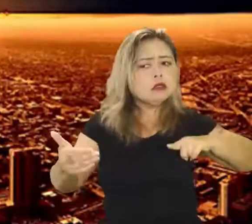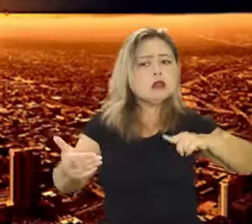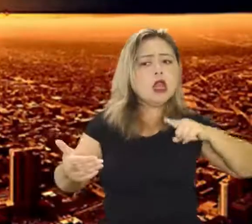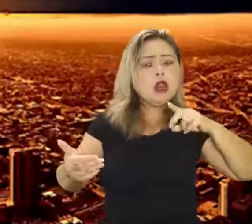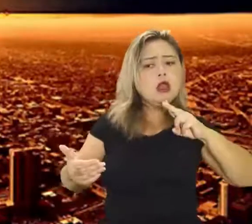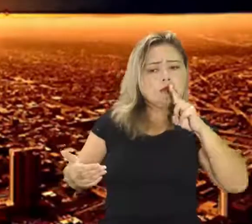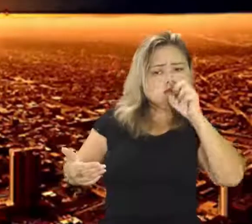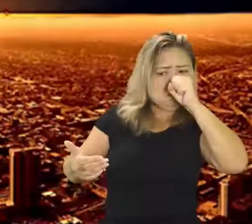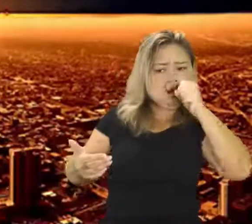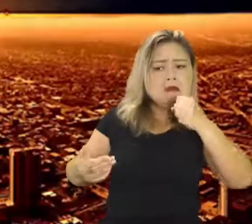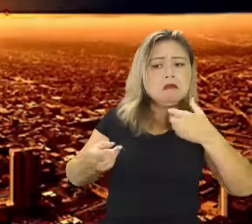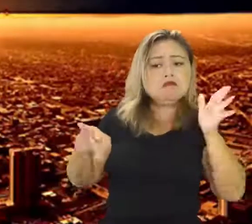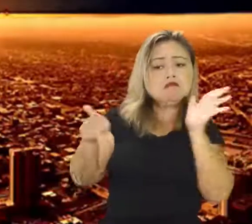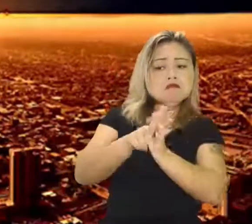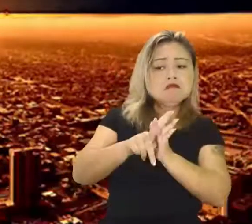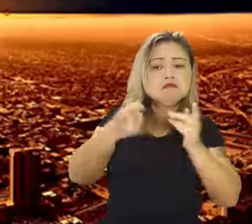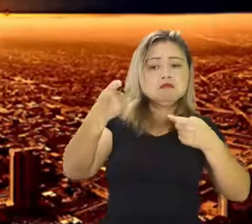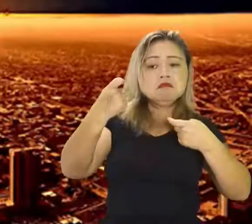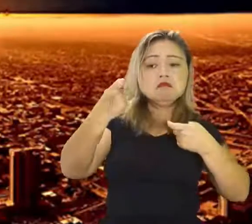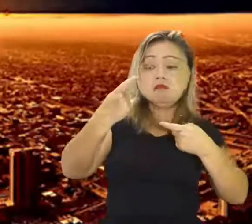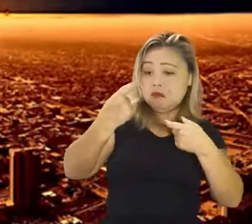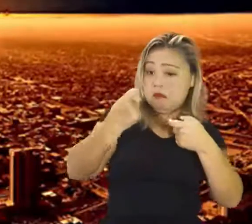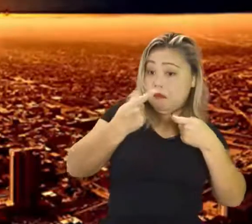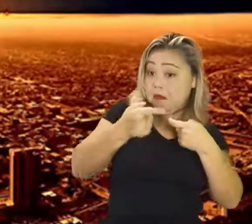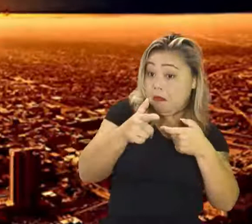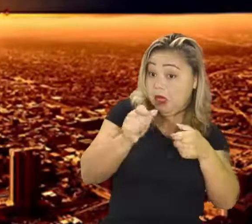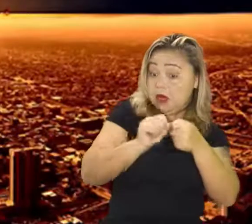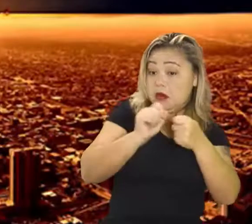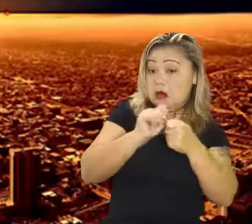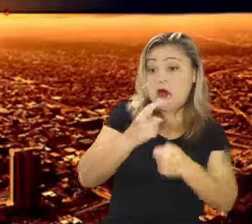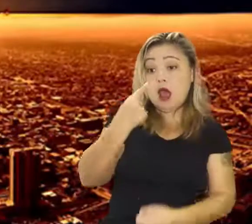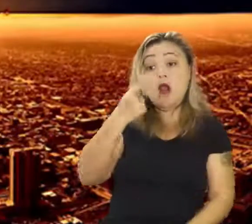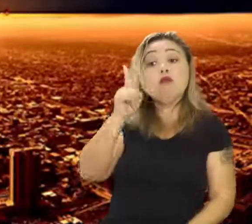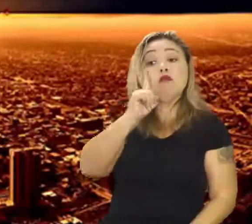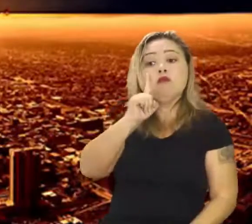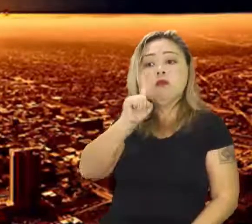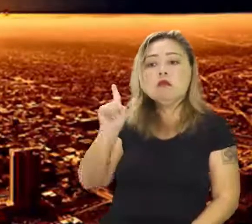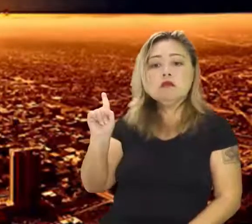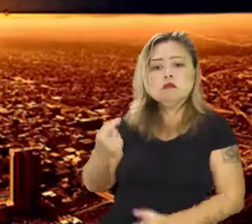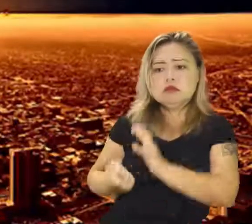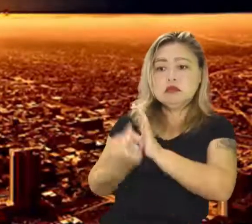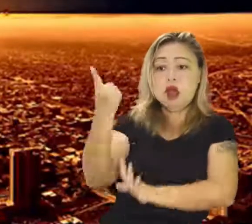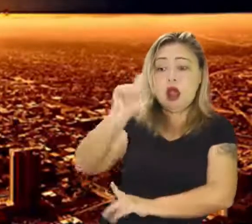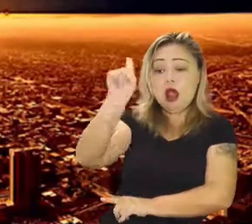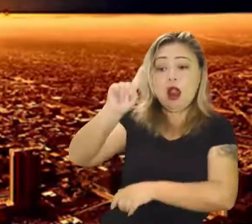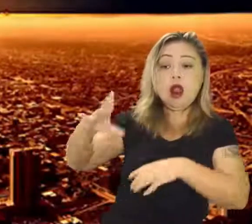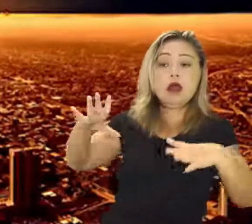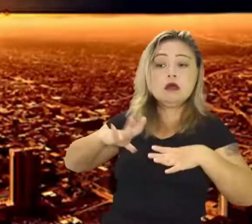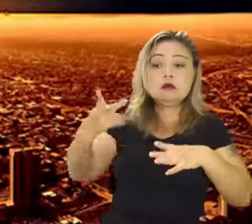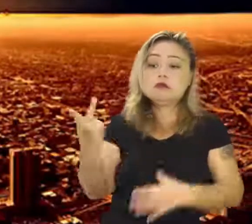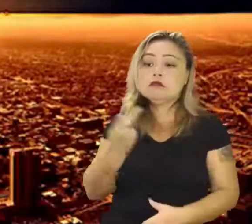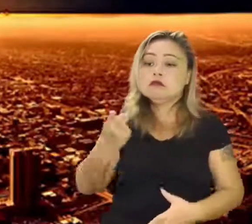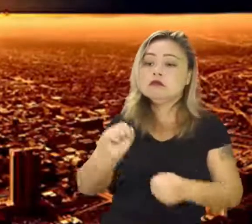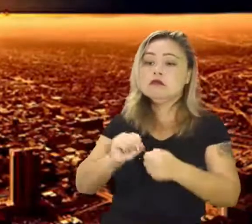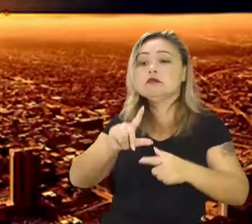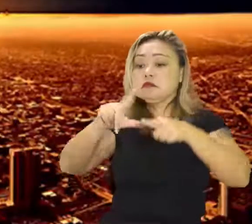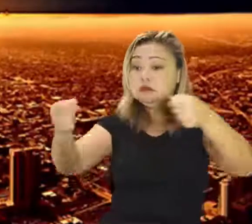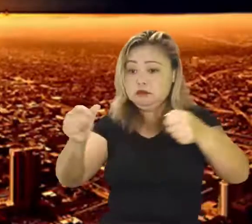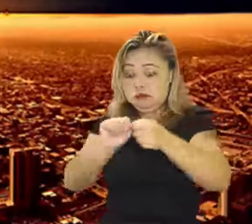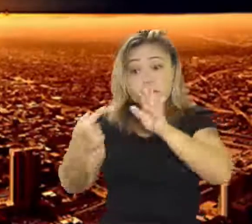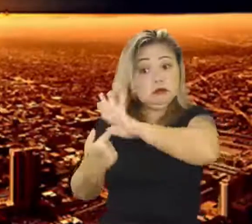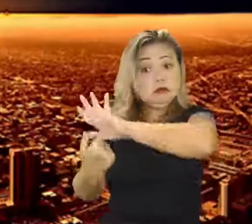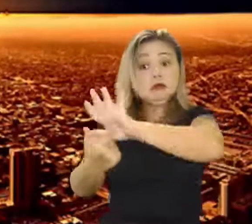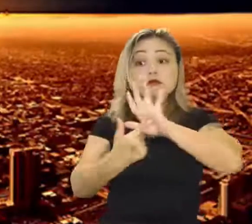bélico. E os Estados Unidos, através da explosão da bomba em Hiroshima e Nagasaki, eles vão